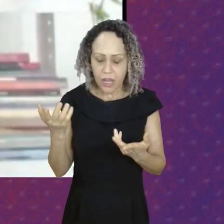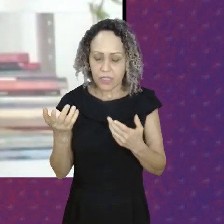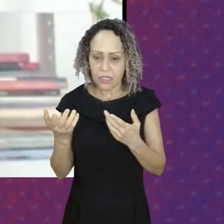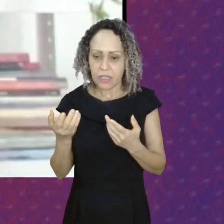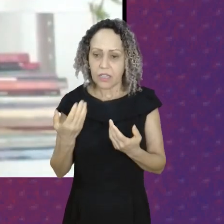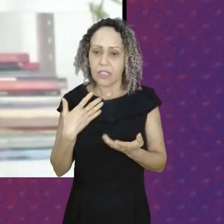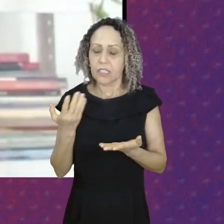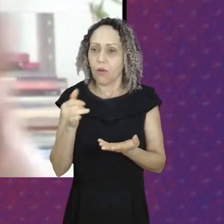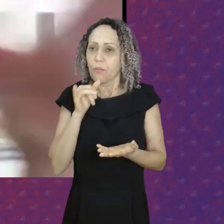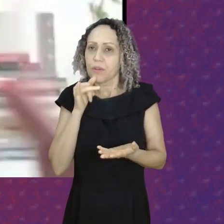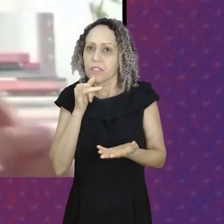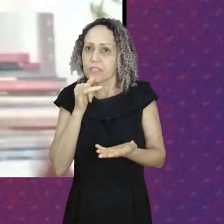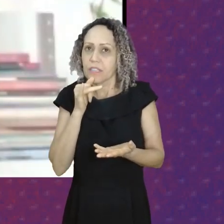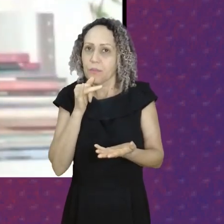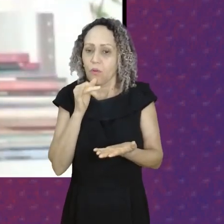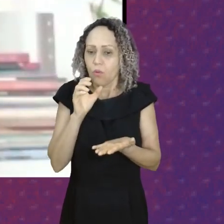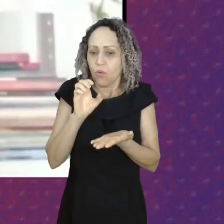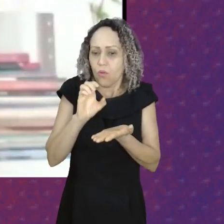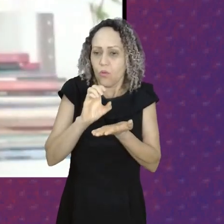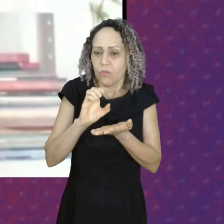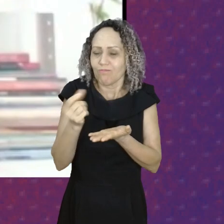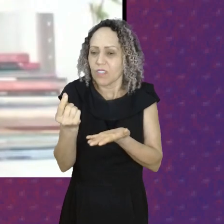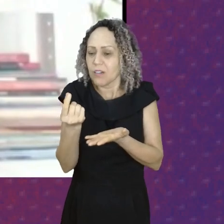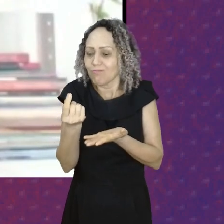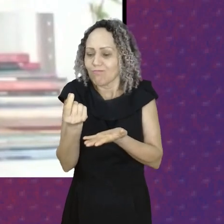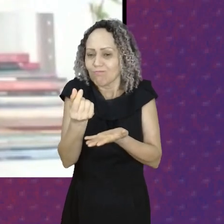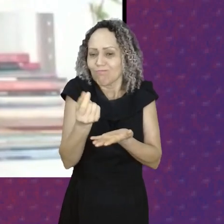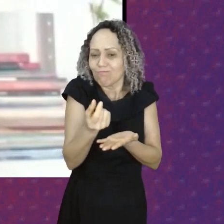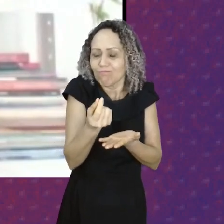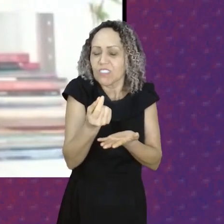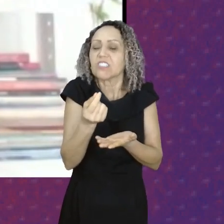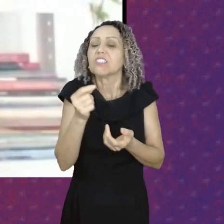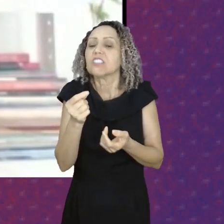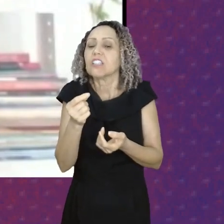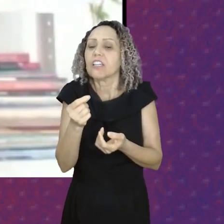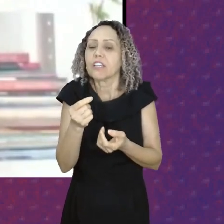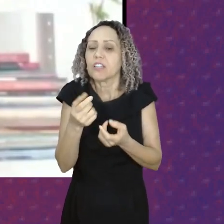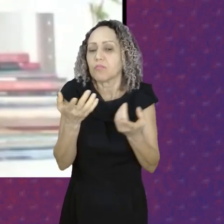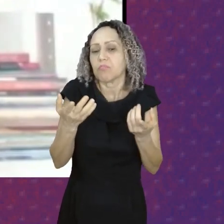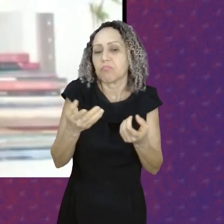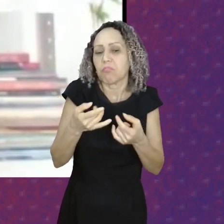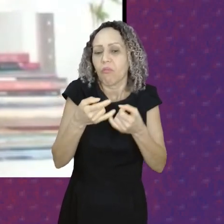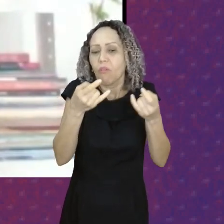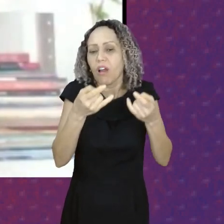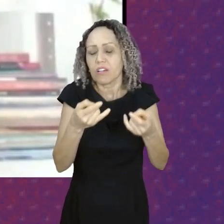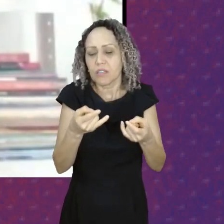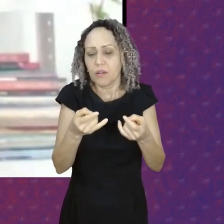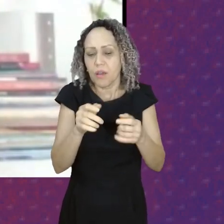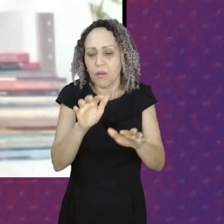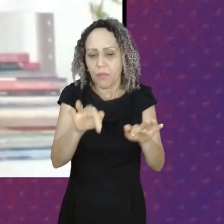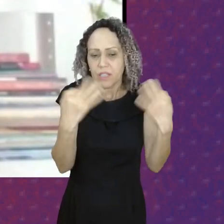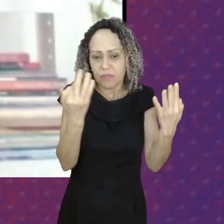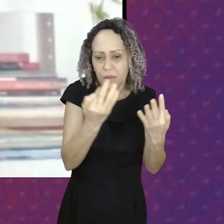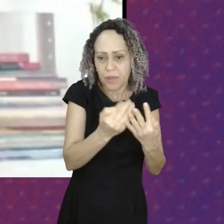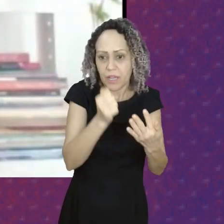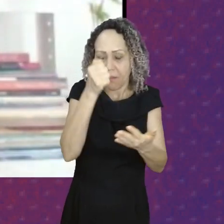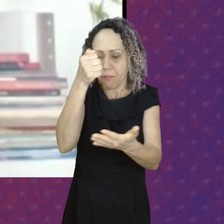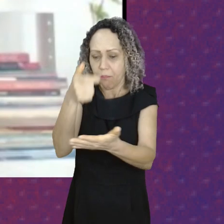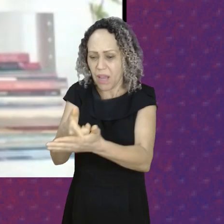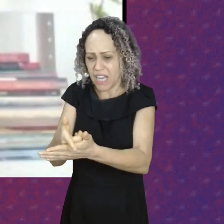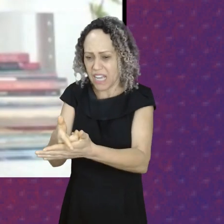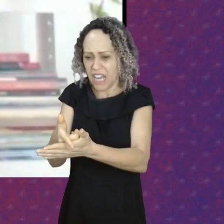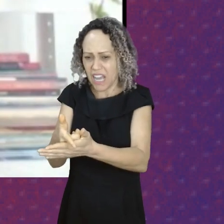vouchers para as famílias escolherem onde bem entendem onde deixar os seus filhos. Ora, isso não é uma proposta de